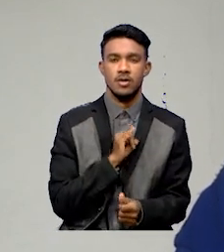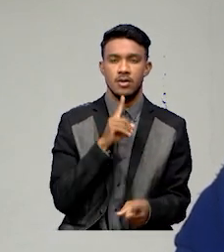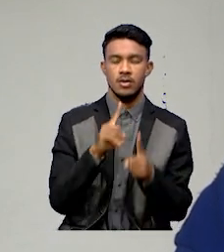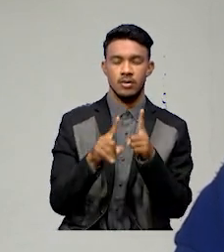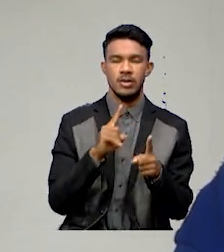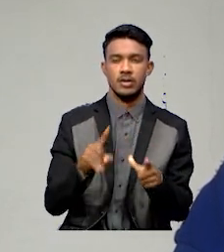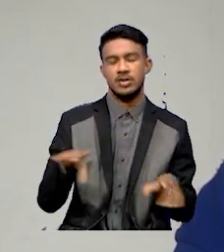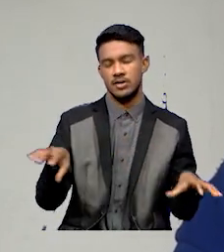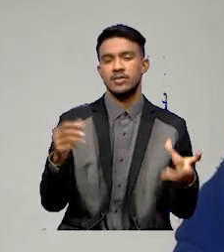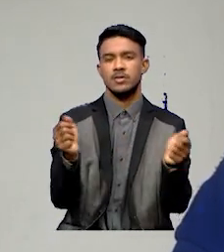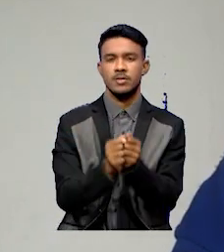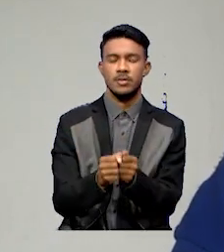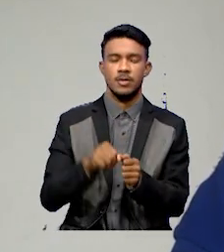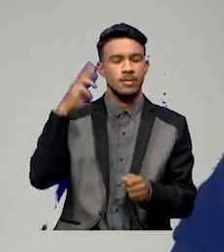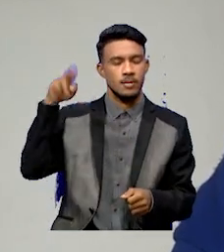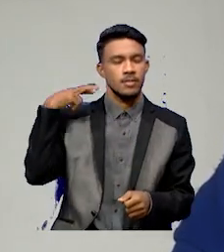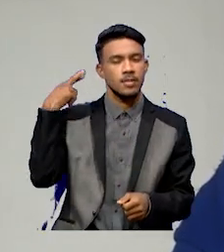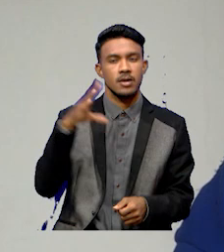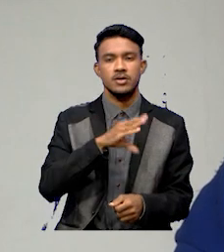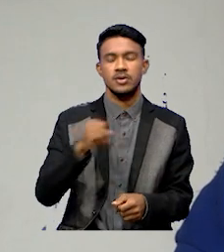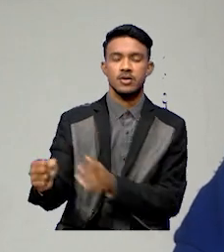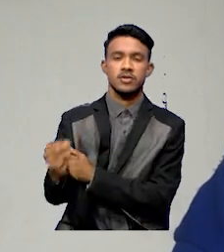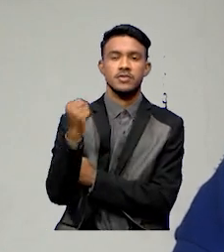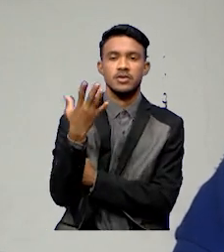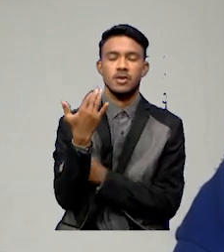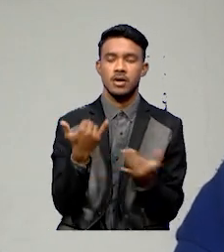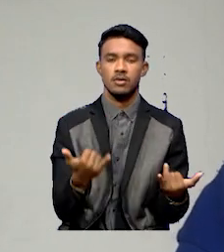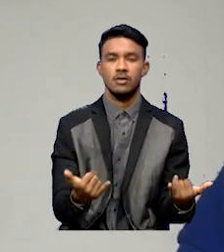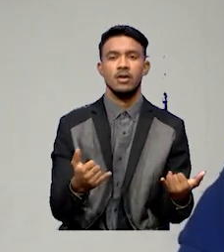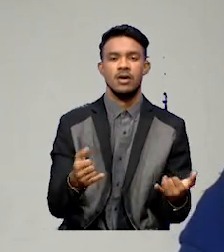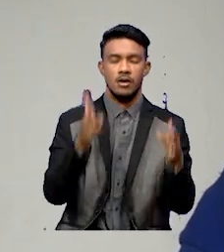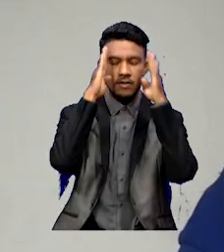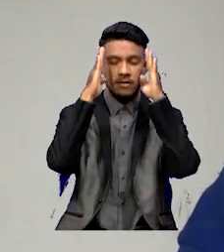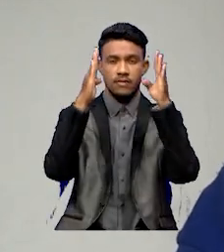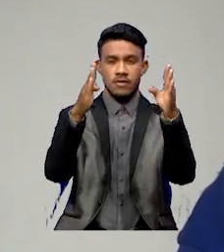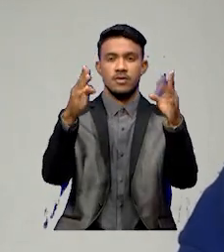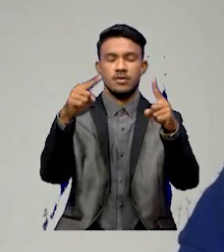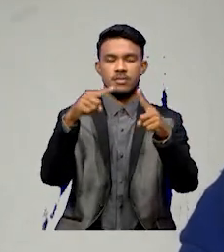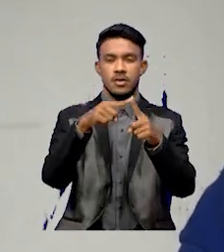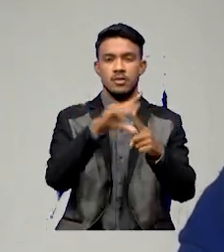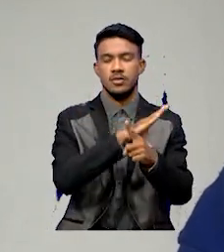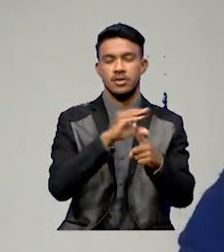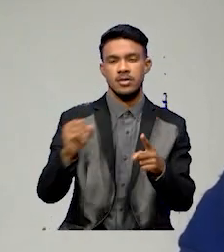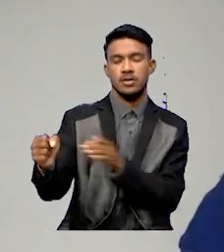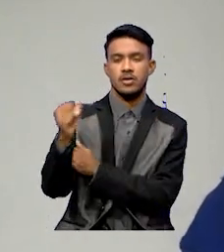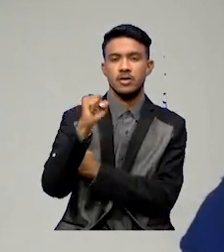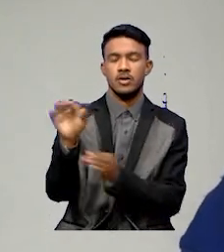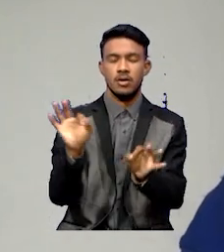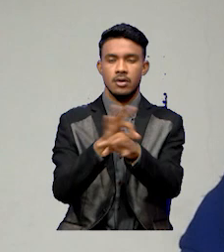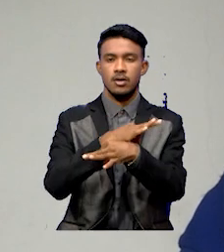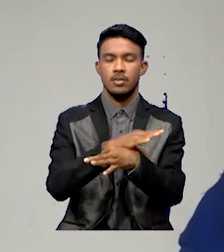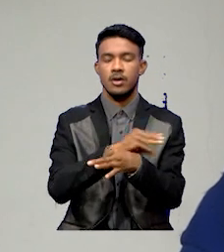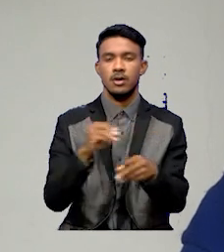militan, di zi sira toma esforço, agora nana fokus balos dit esforço kato recupera.